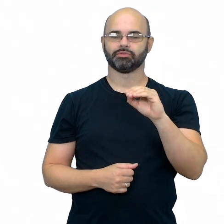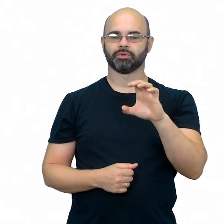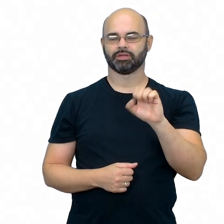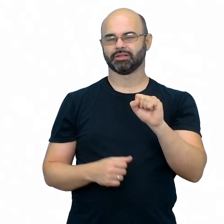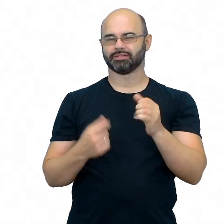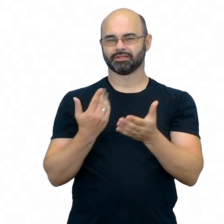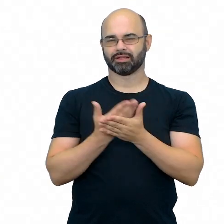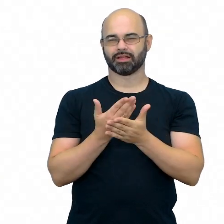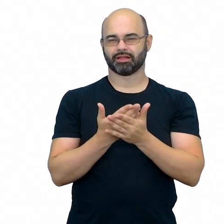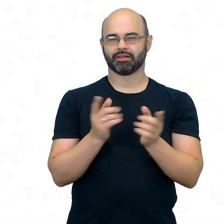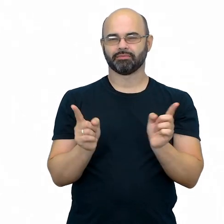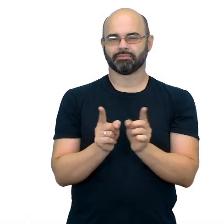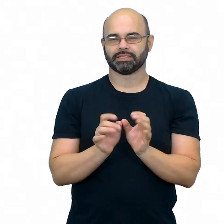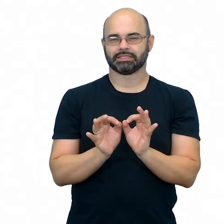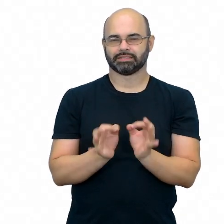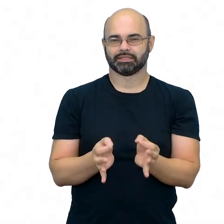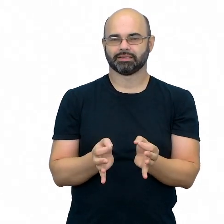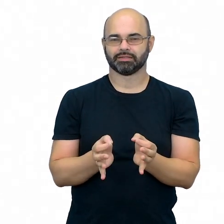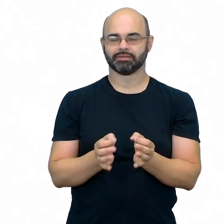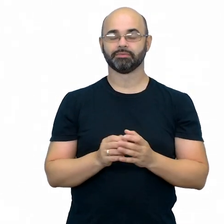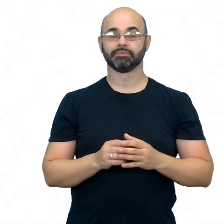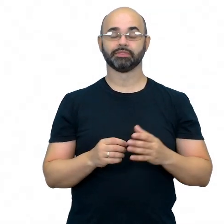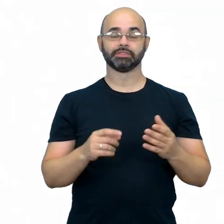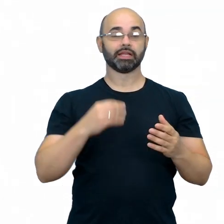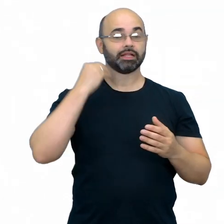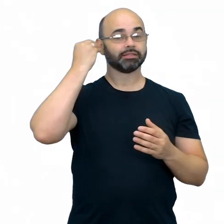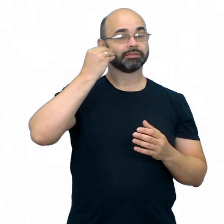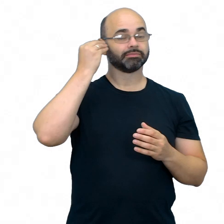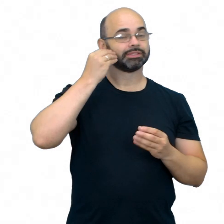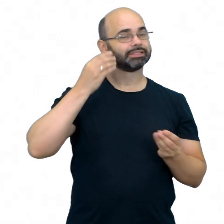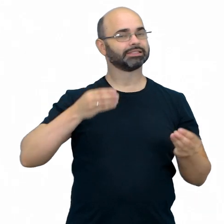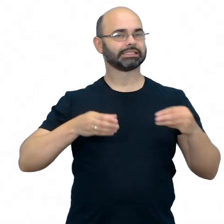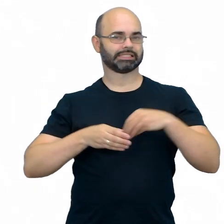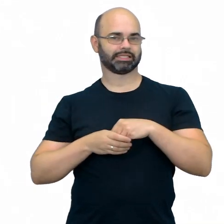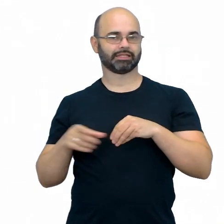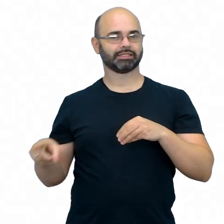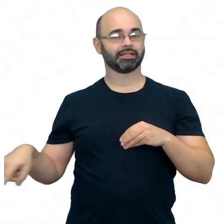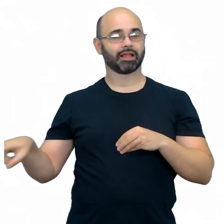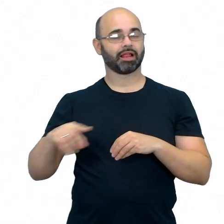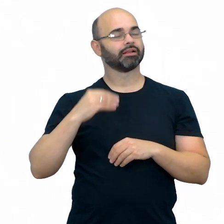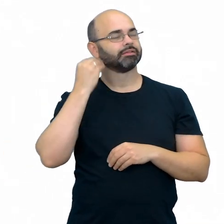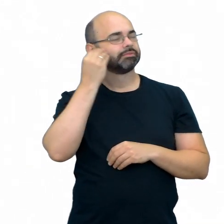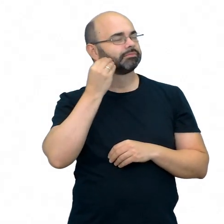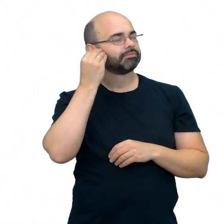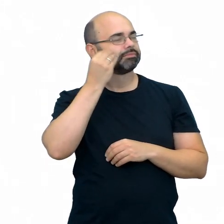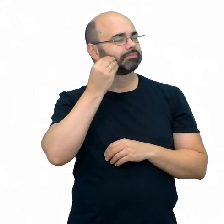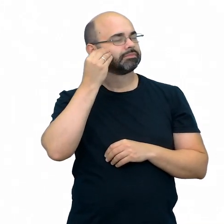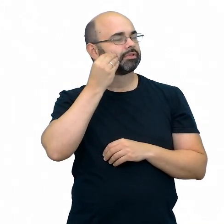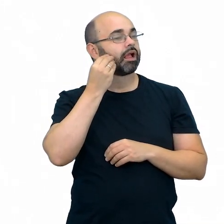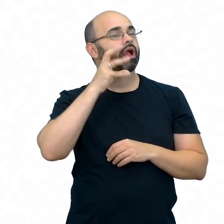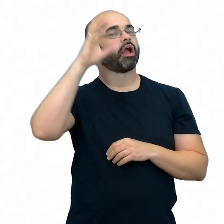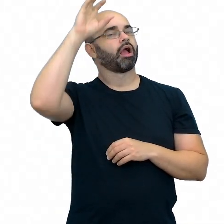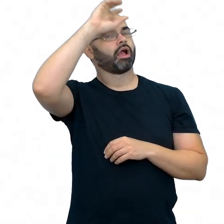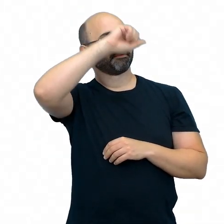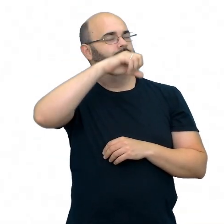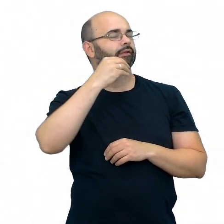atividade, que elas sejam contidas dentro dessa experiência, da experiência da aprendizagem baseada em projetos. Né? É muito